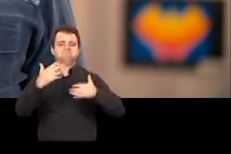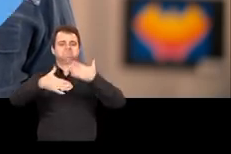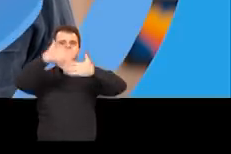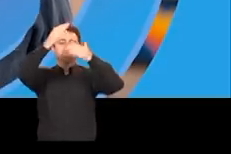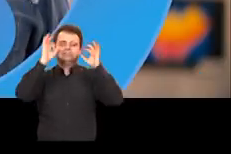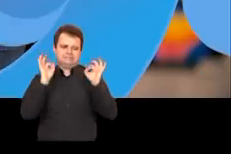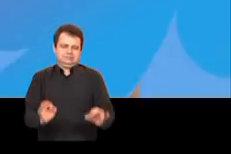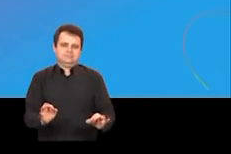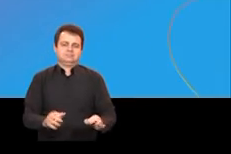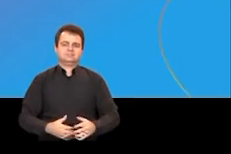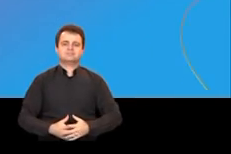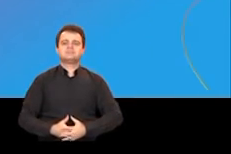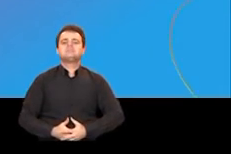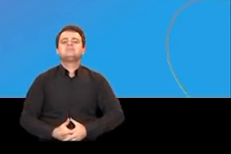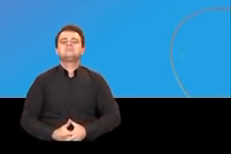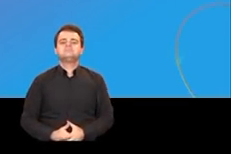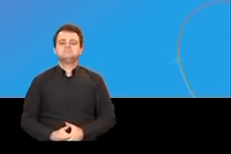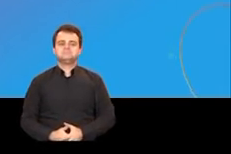ações.